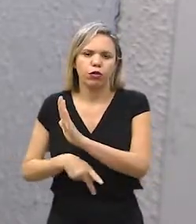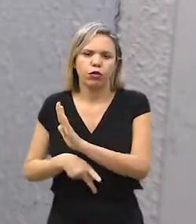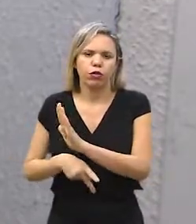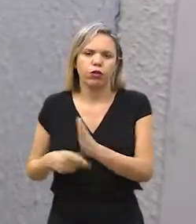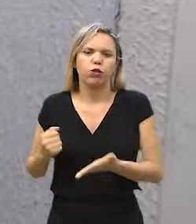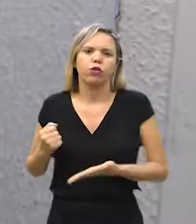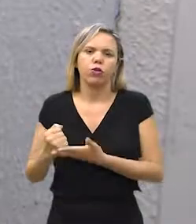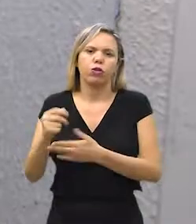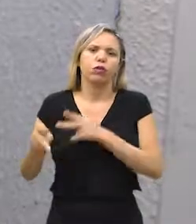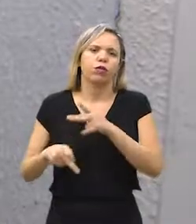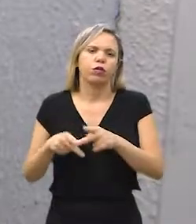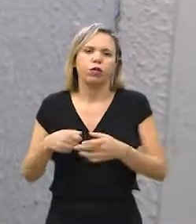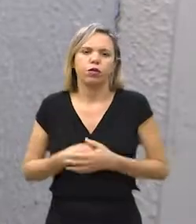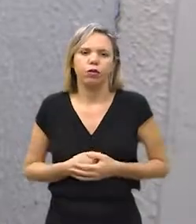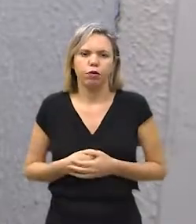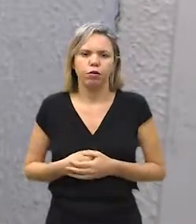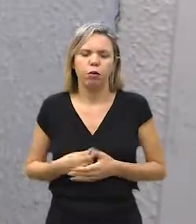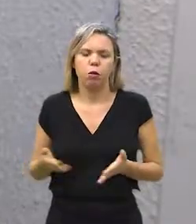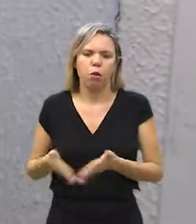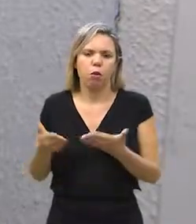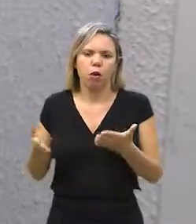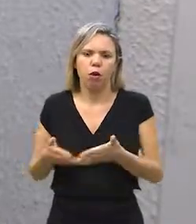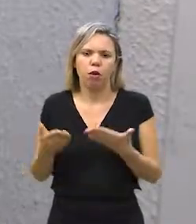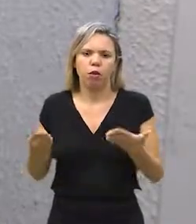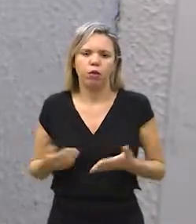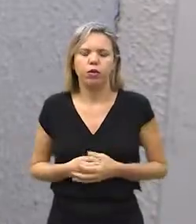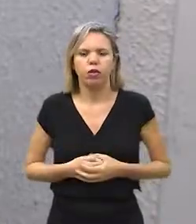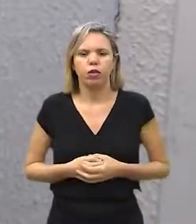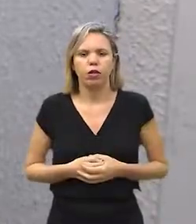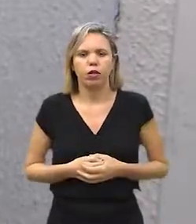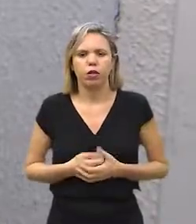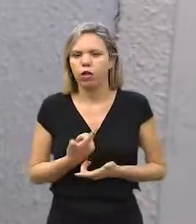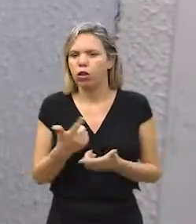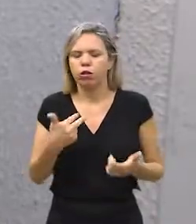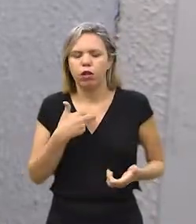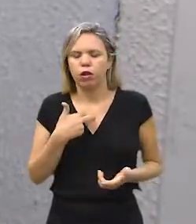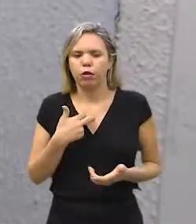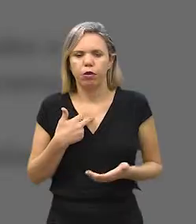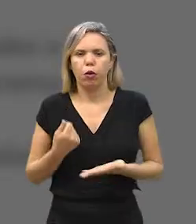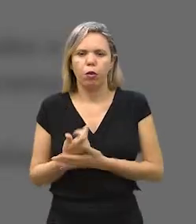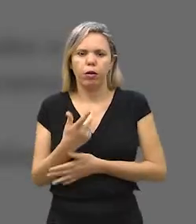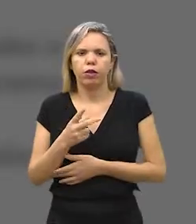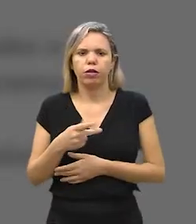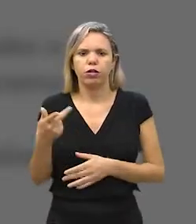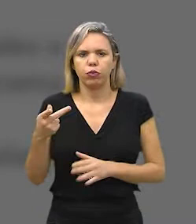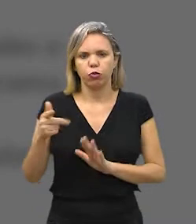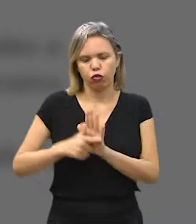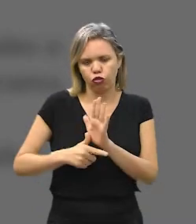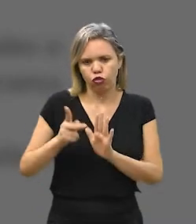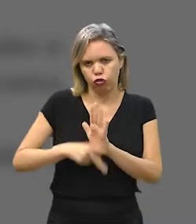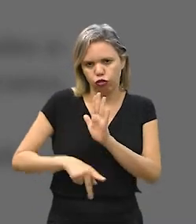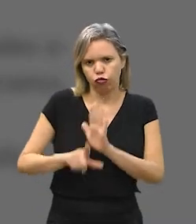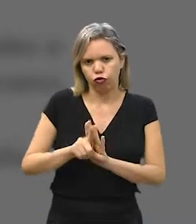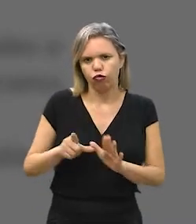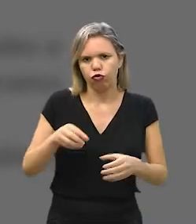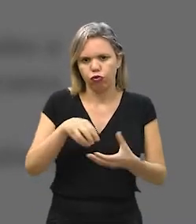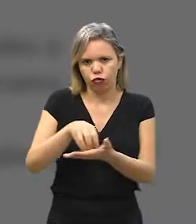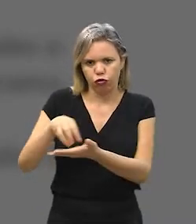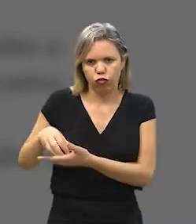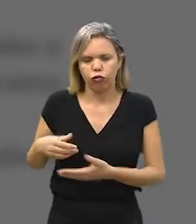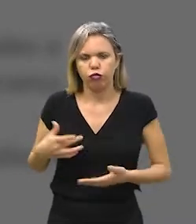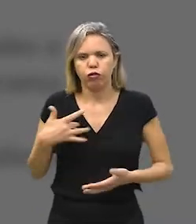projeto que é para ajudar as pessoas menos favorecidas as que não têm condições segundo o projeto de lei